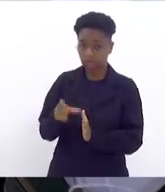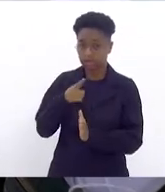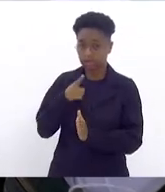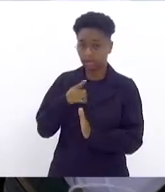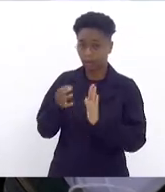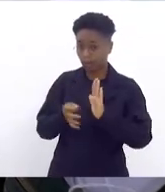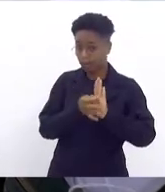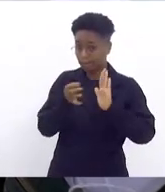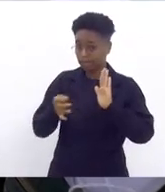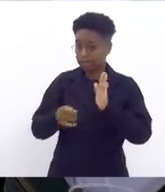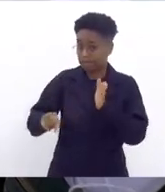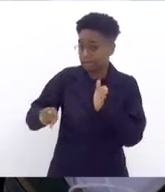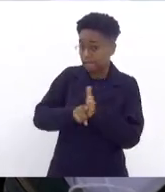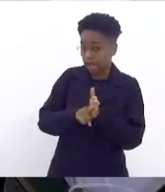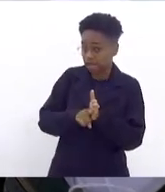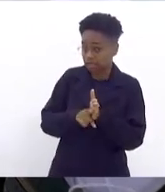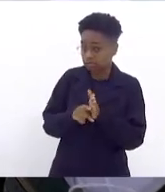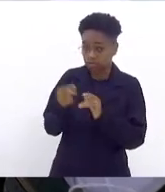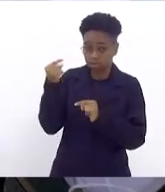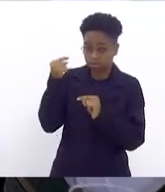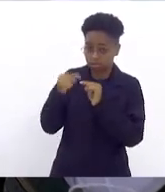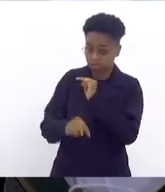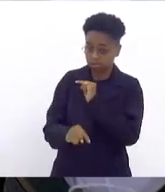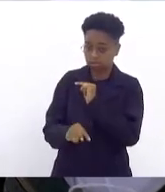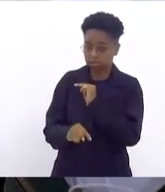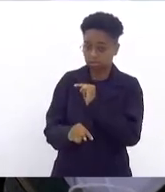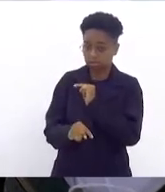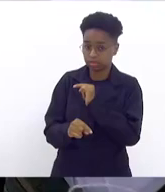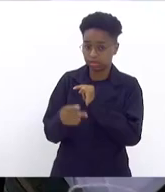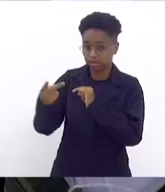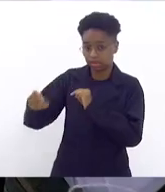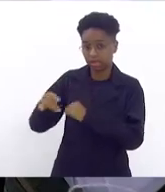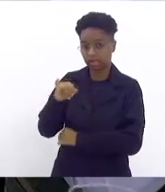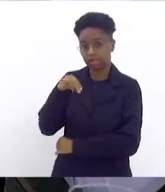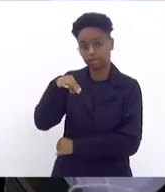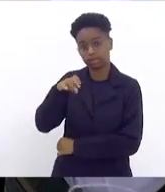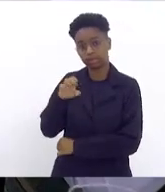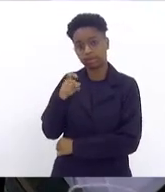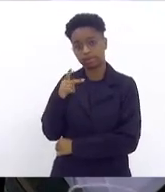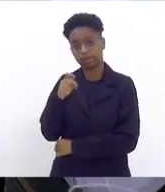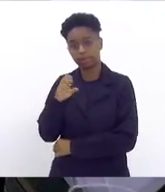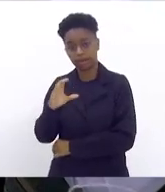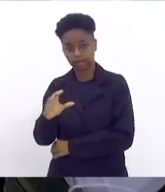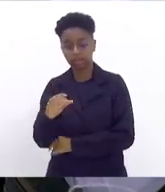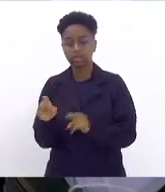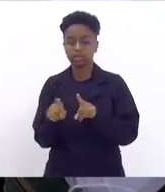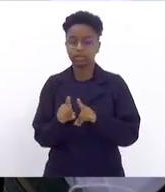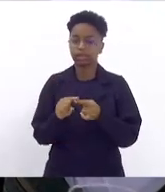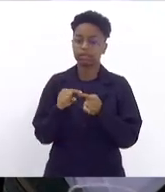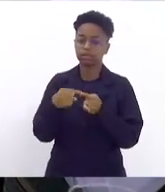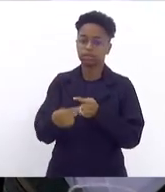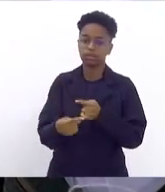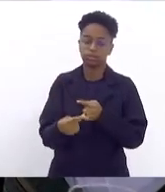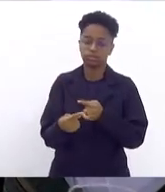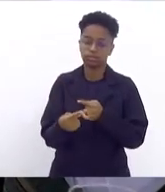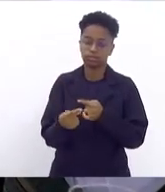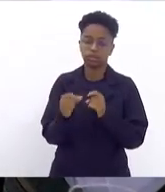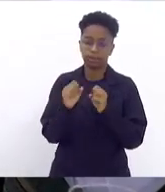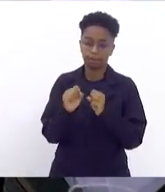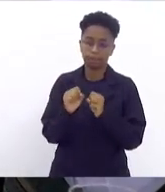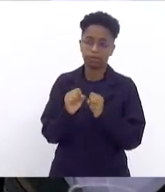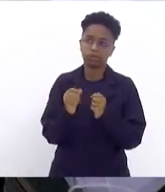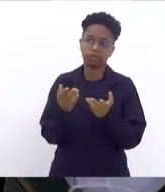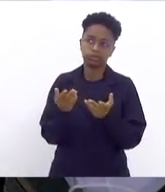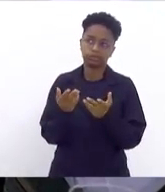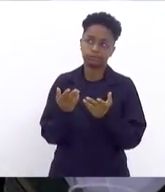parecer negativo, né, do INEPAC, se a gente não pode, inclusive, depois estar abrindo mais espaço